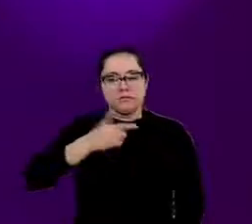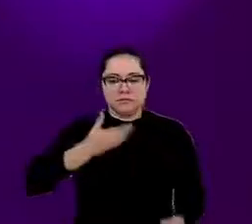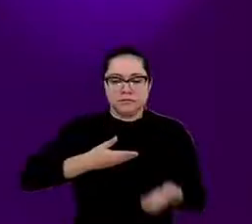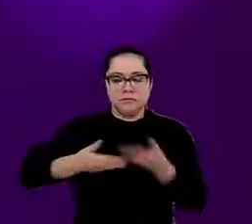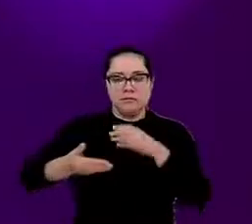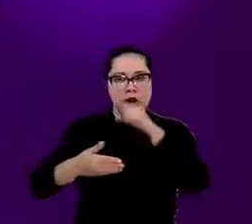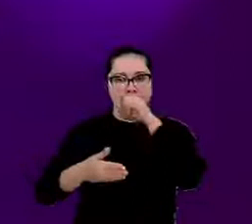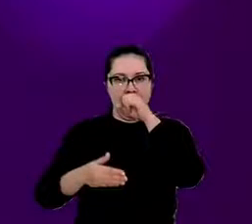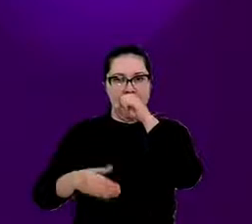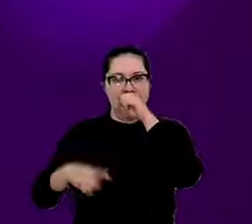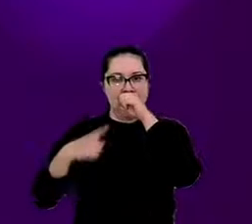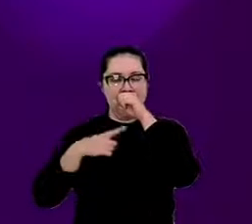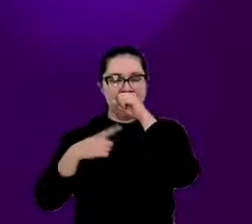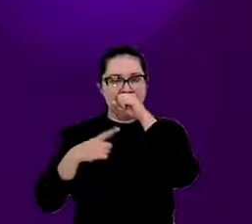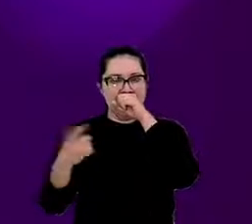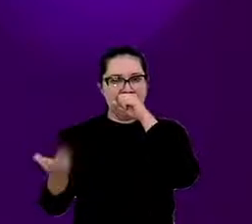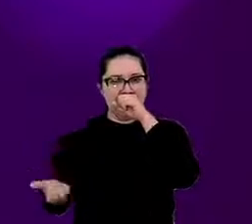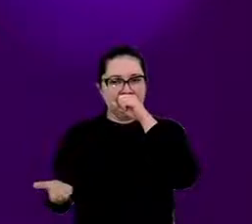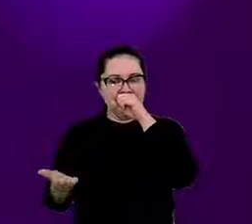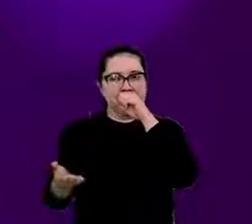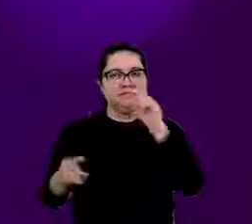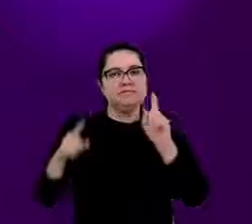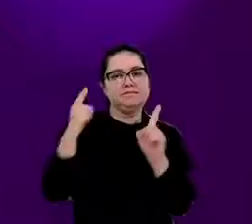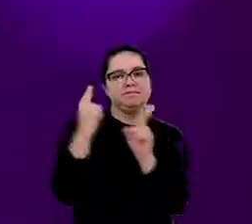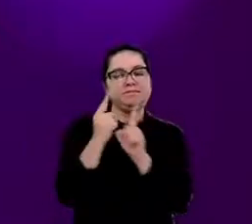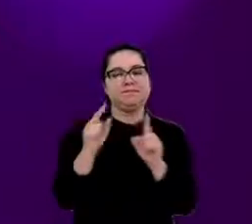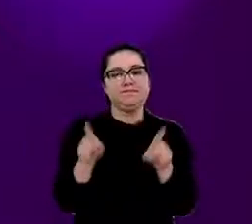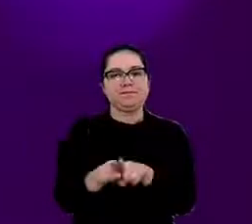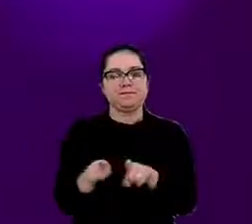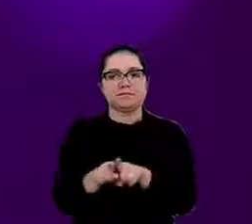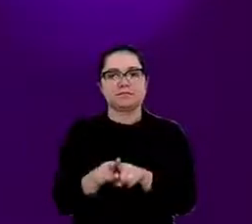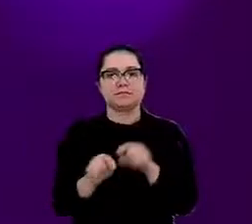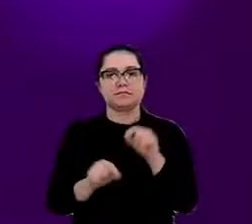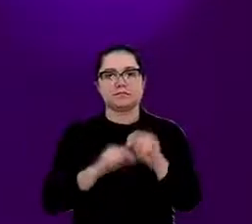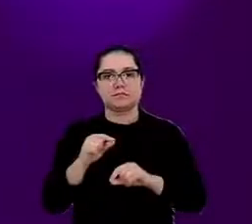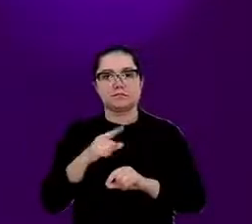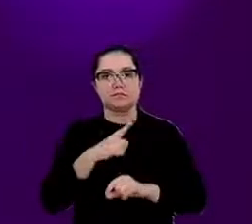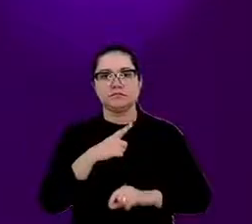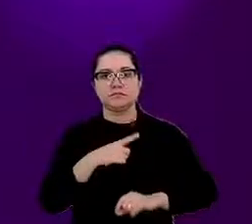detecção de aterosclerose, na detecção de placas